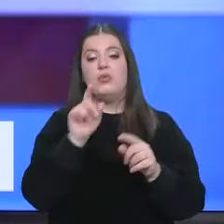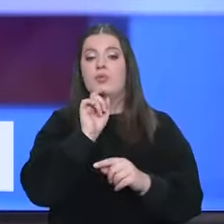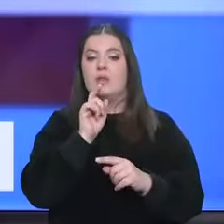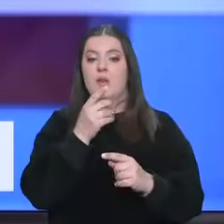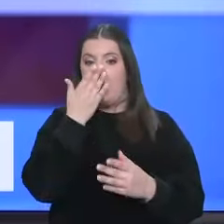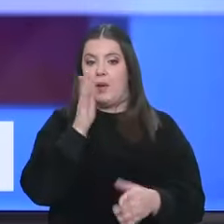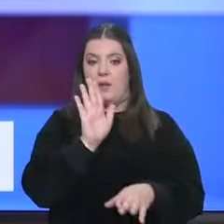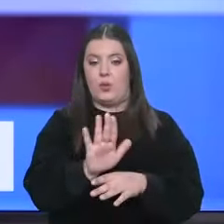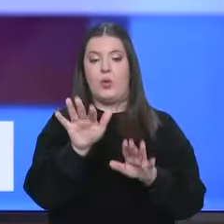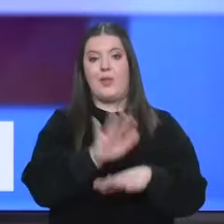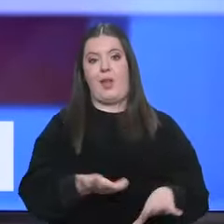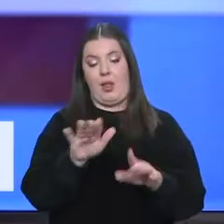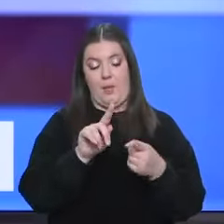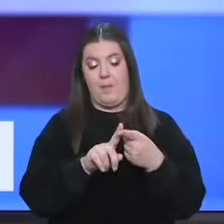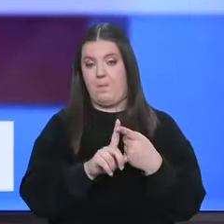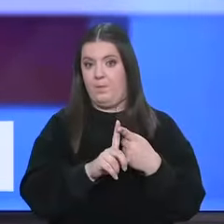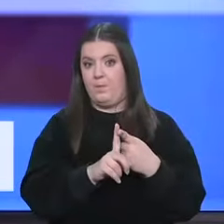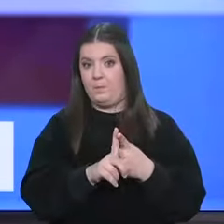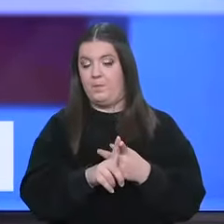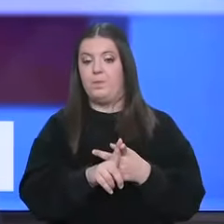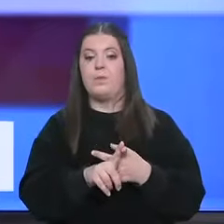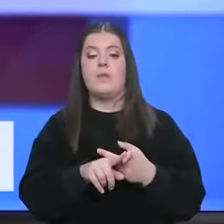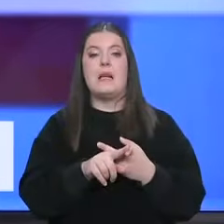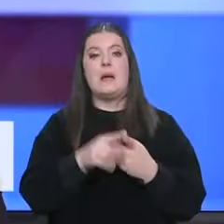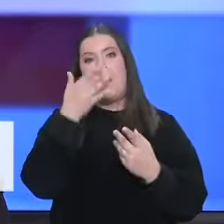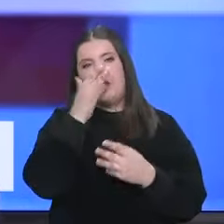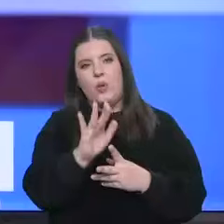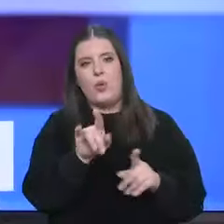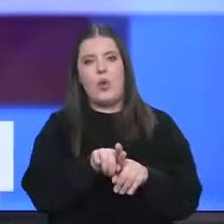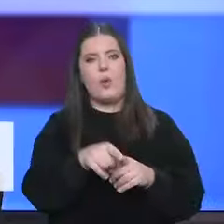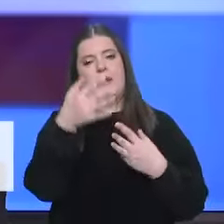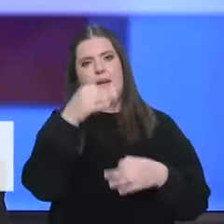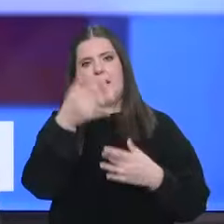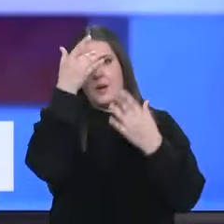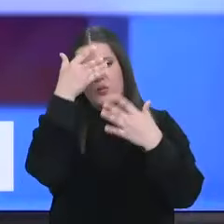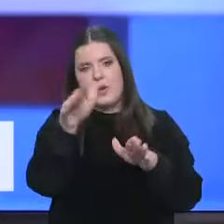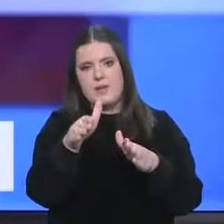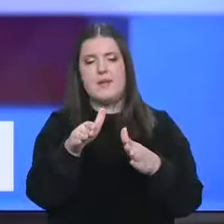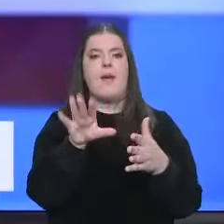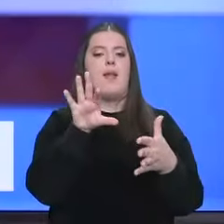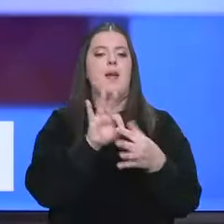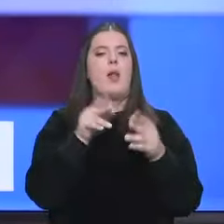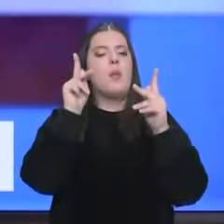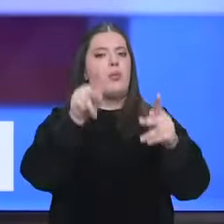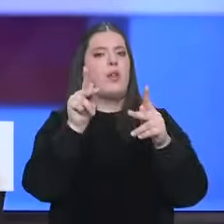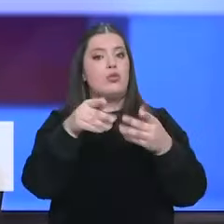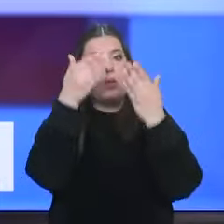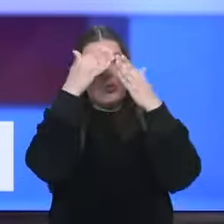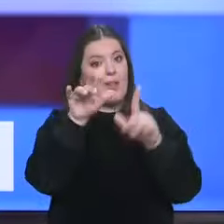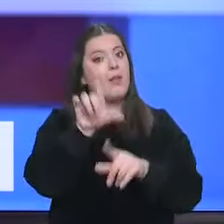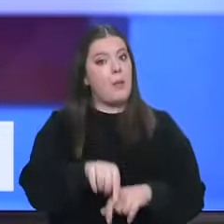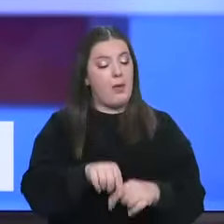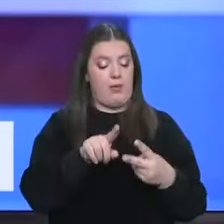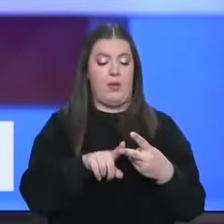uma atitude de serenidade de e atitude de crença na democracia e até de uma certa pedagogia democrática de